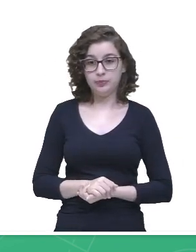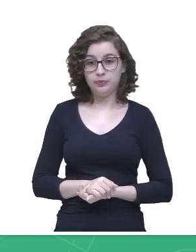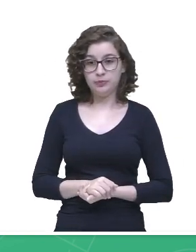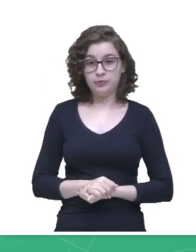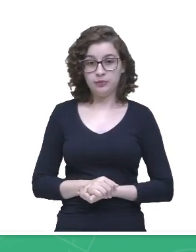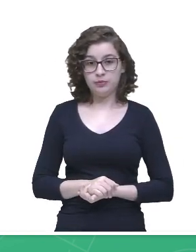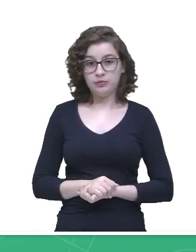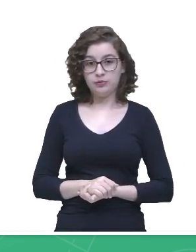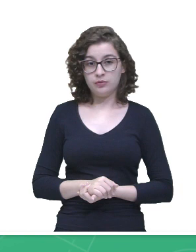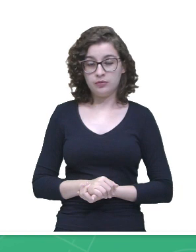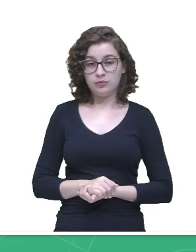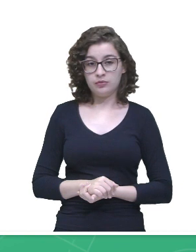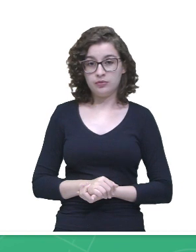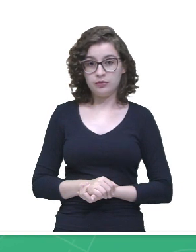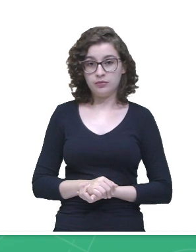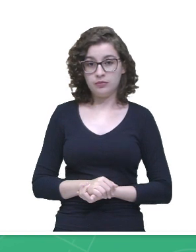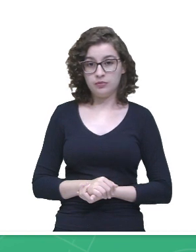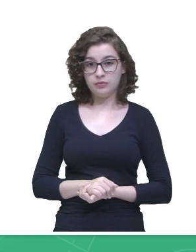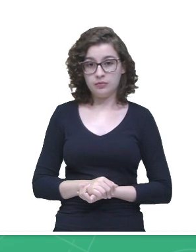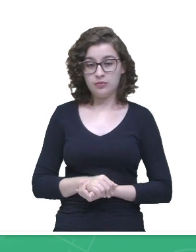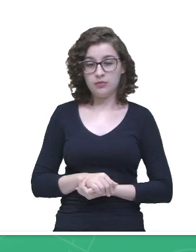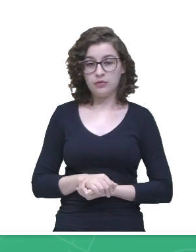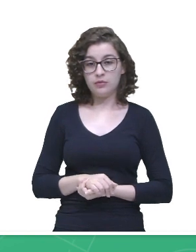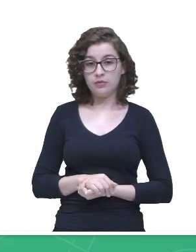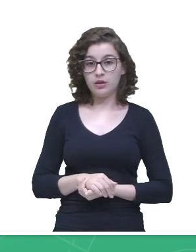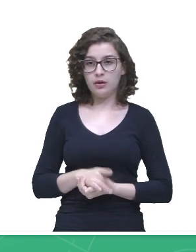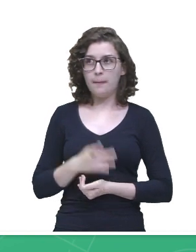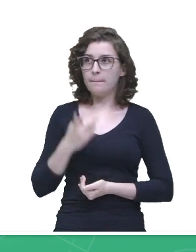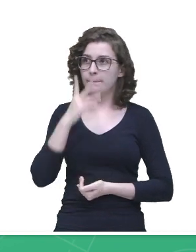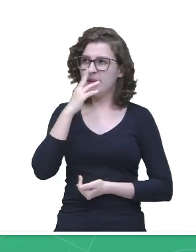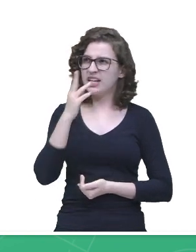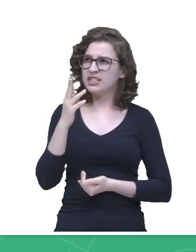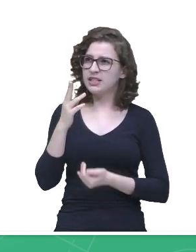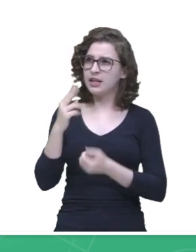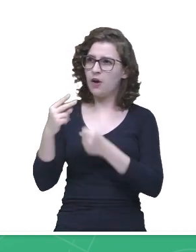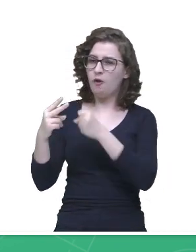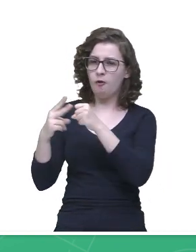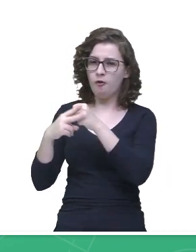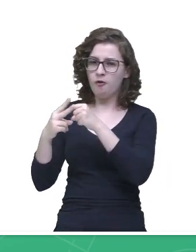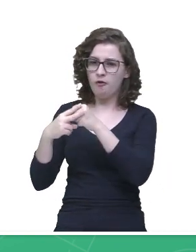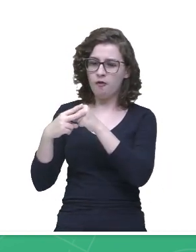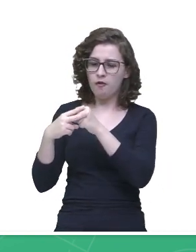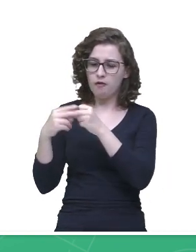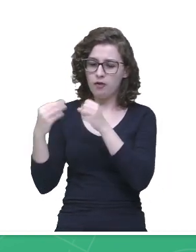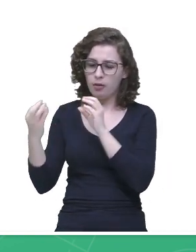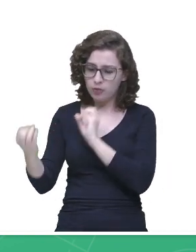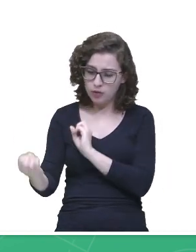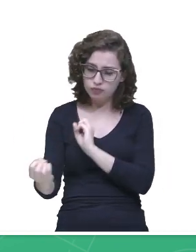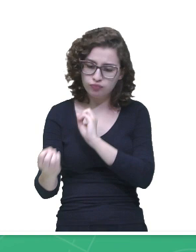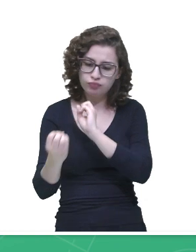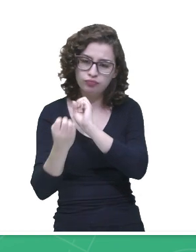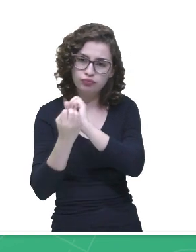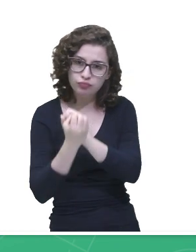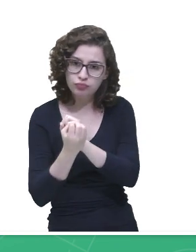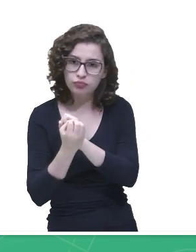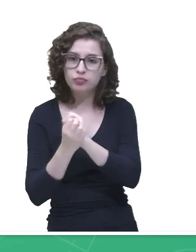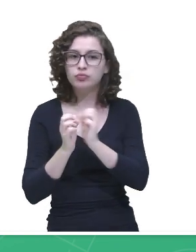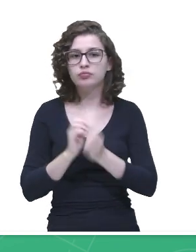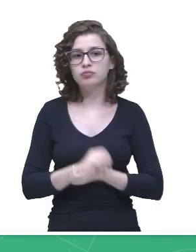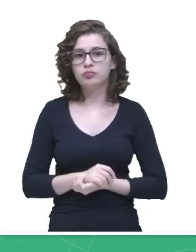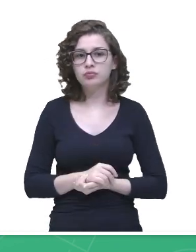atrás? Então, ele atrai a ação verbal para um presente mais recente. Quais são